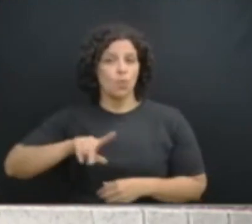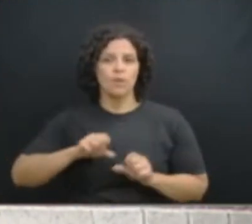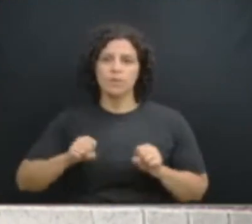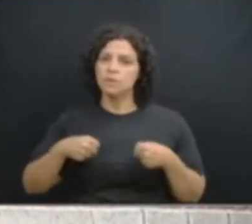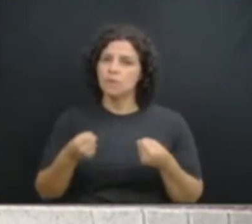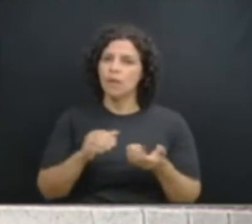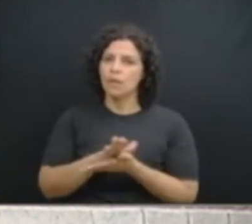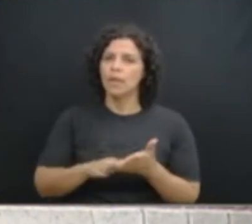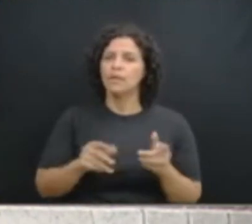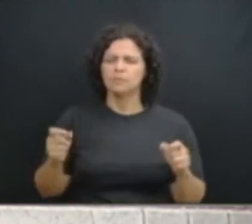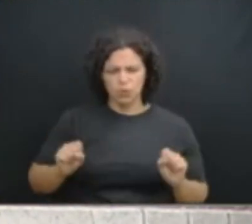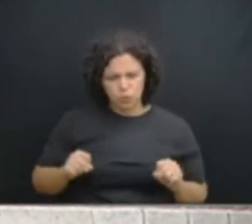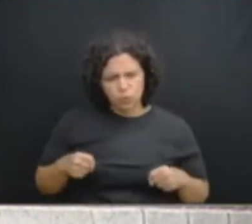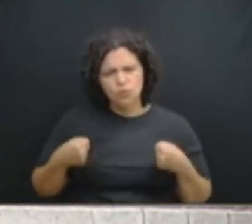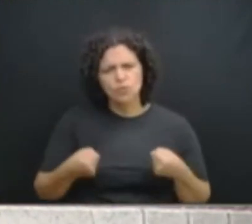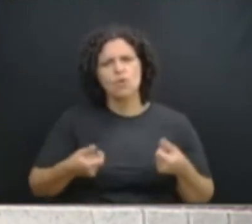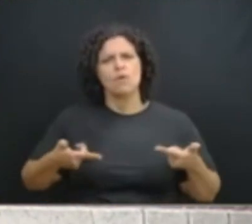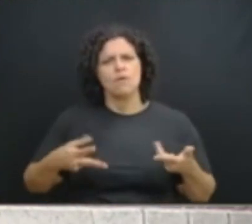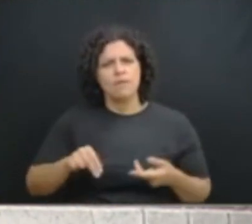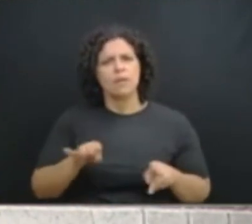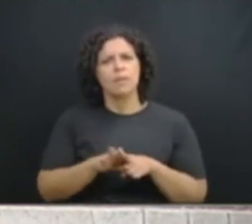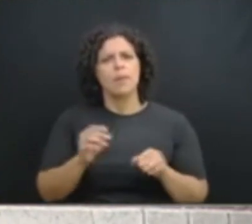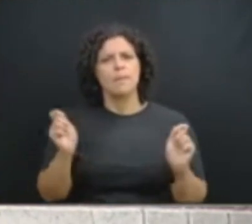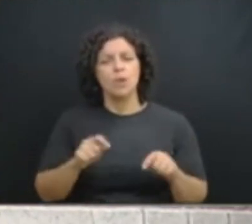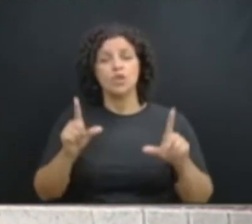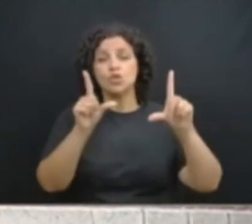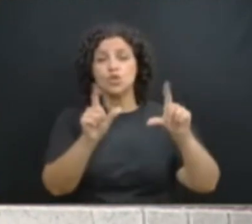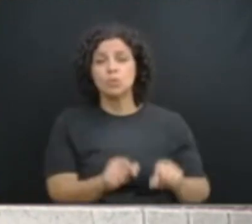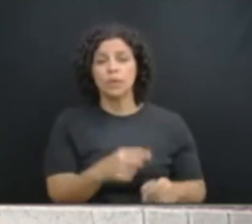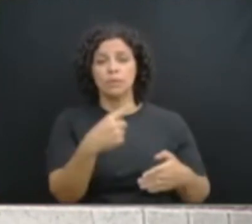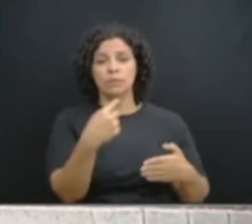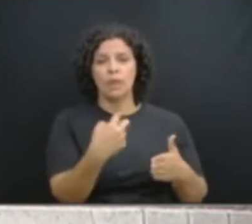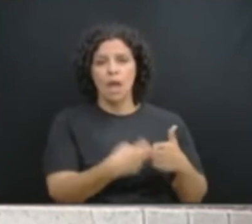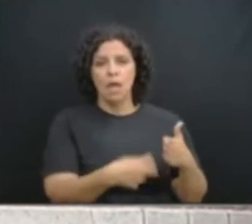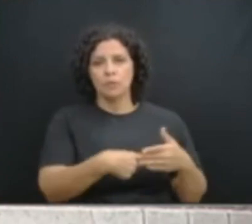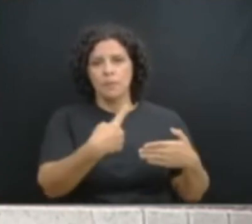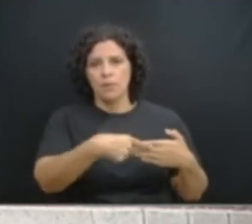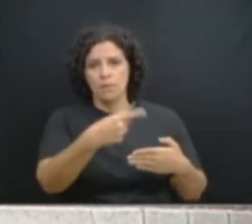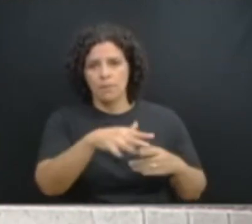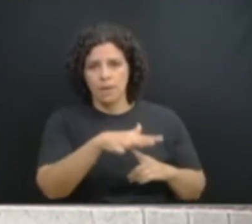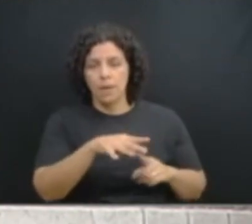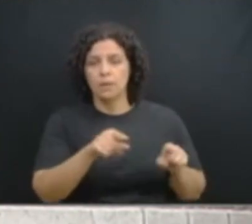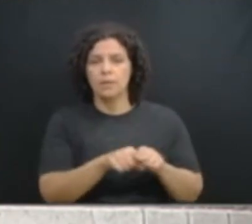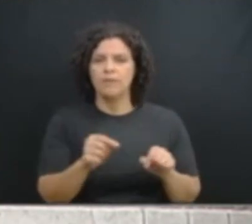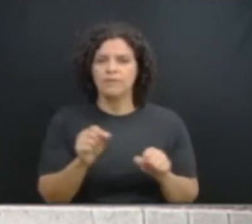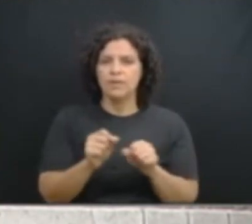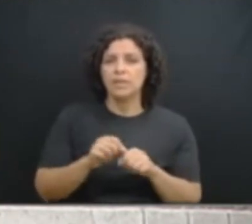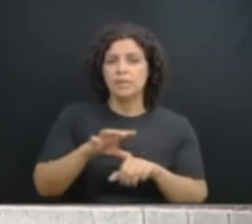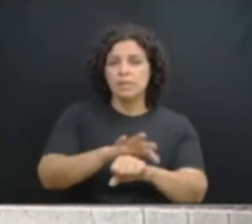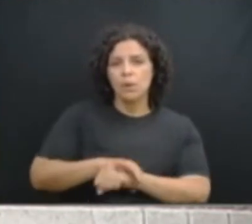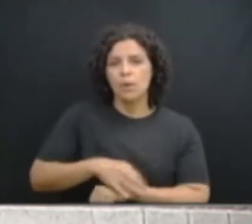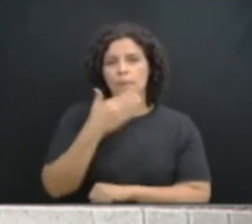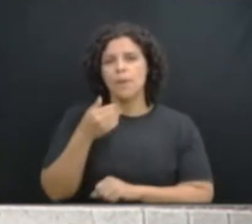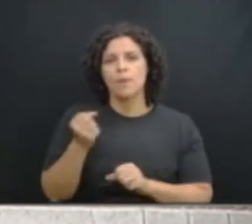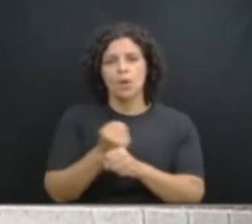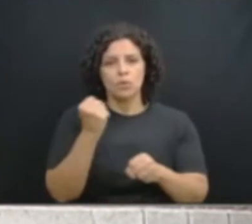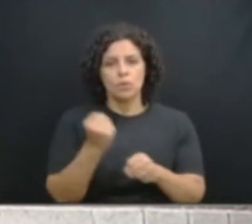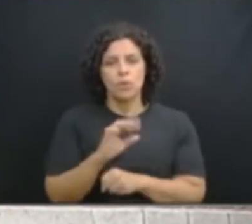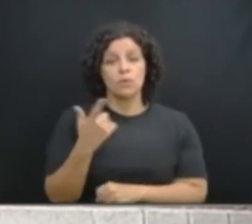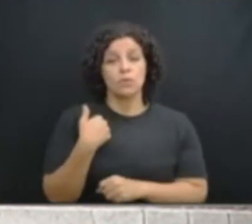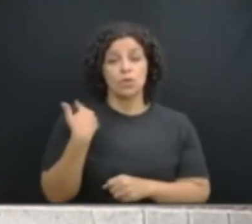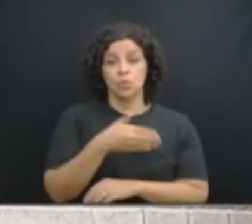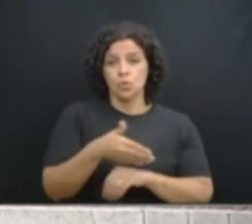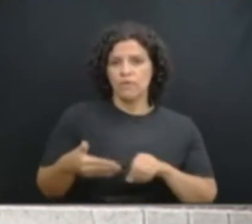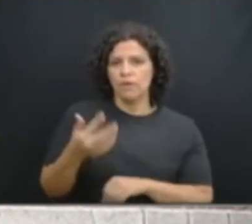esforço que não será feito, que enquanto puder se baixar a tarifa, enquanto puder se produzir segurança para as obras acontecer, o